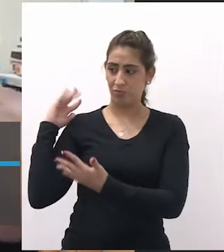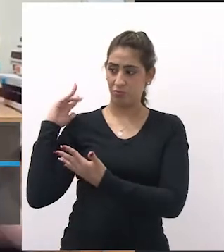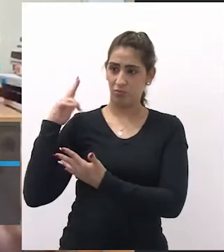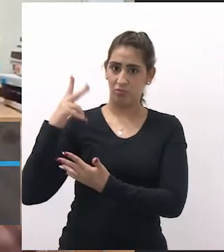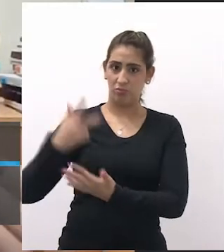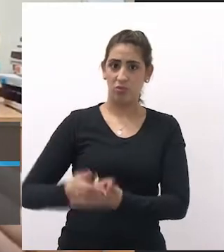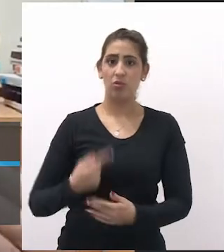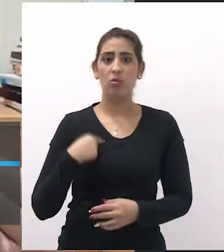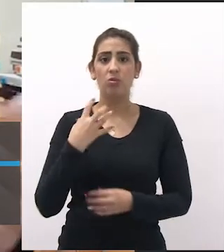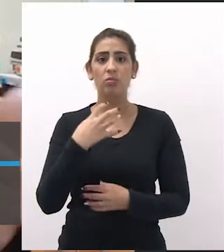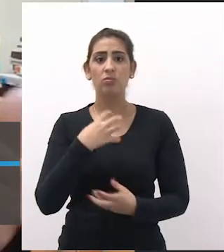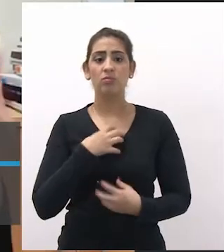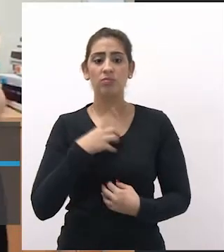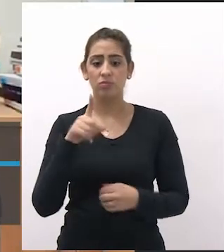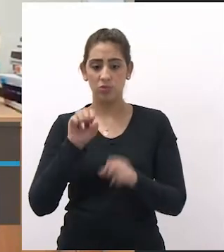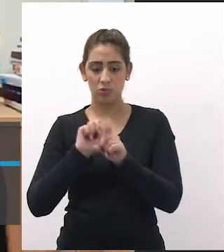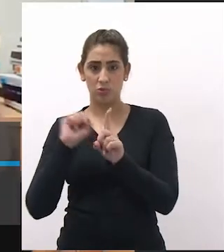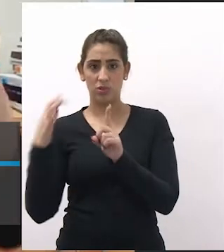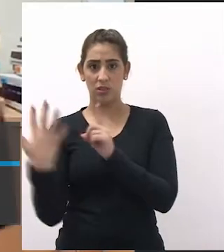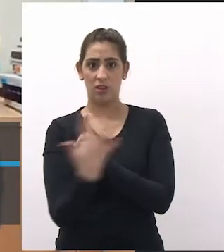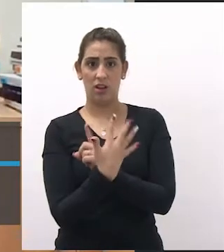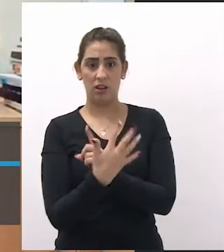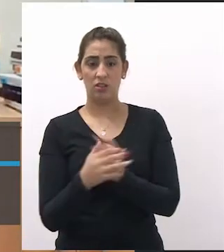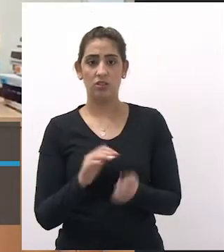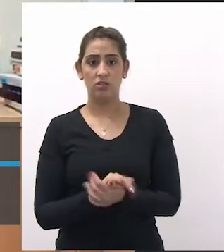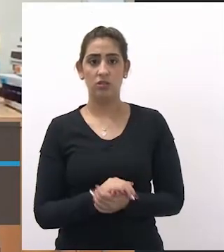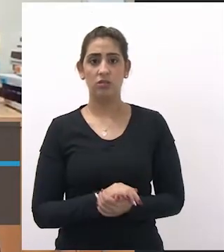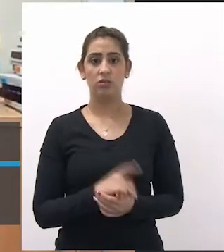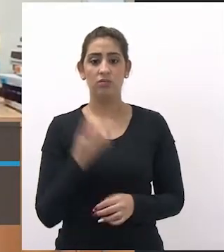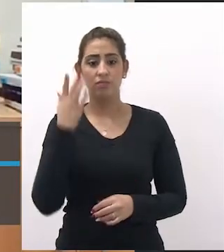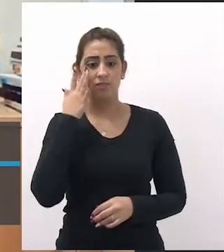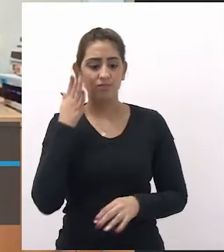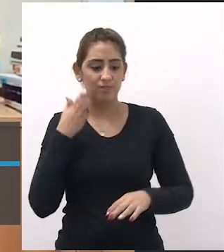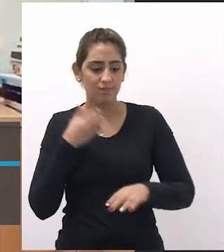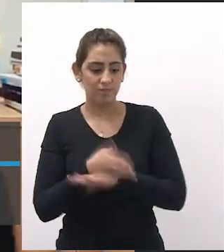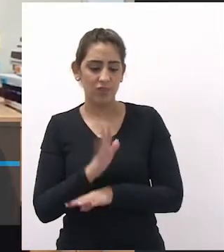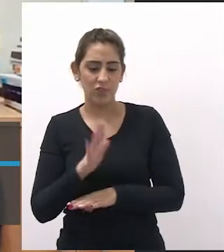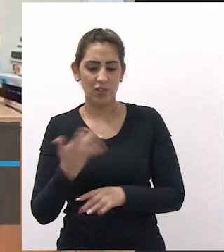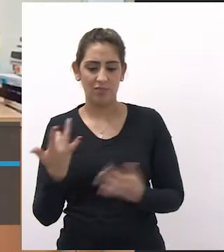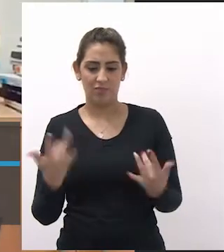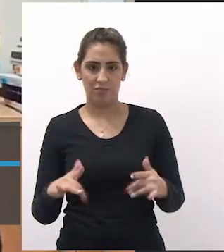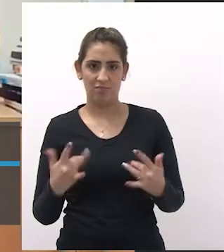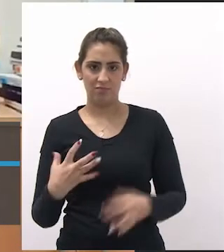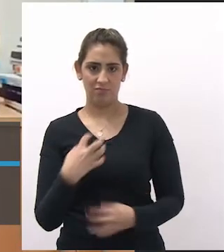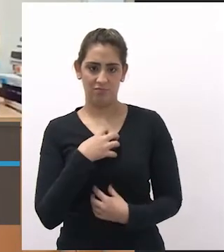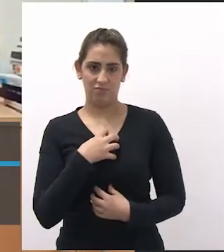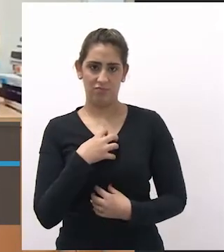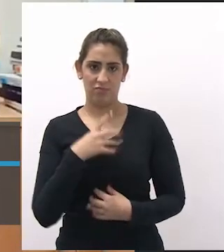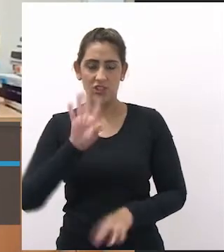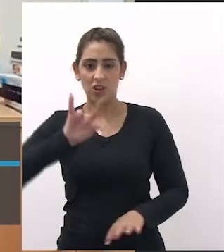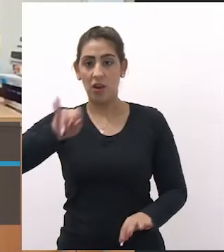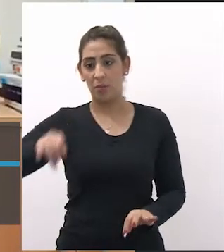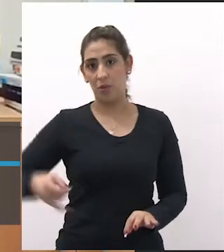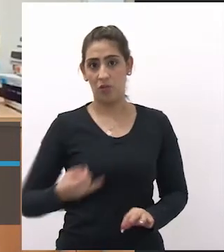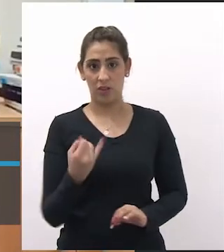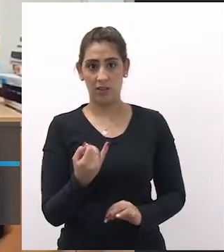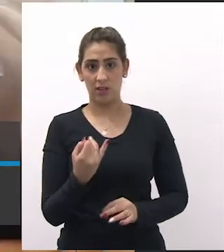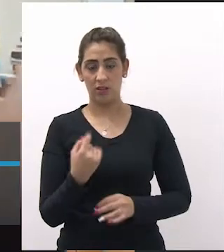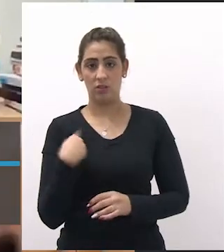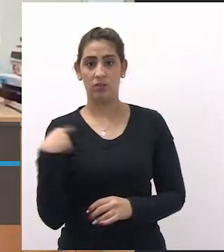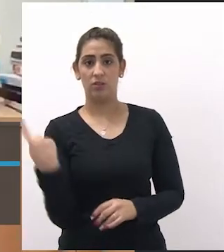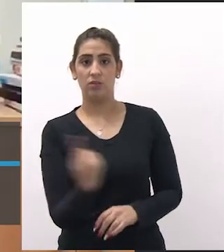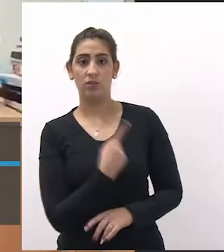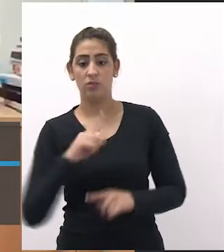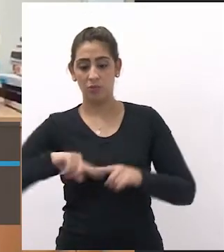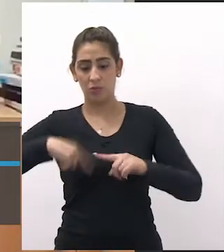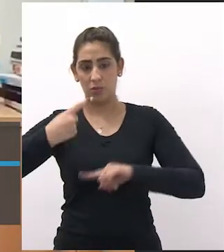os estereótipos aí já inseridos, né? Já aproveitando a nossa